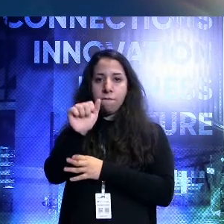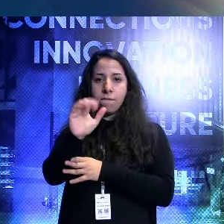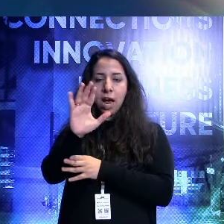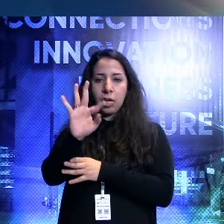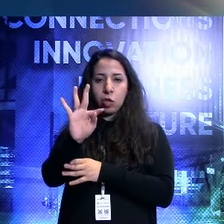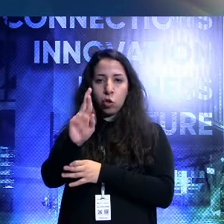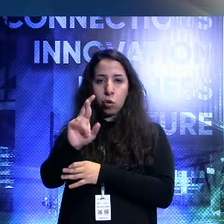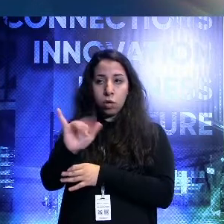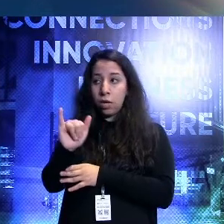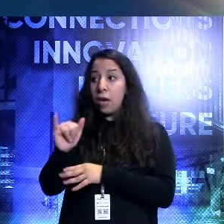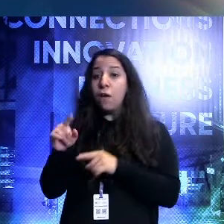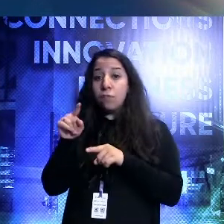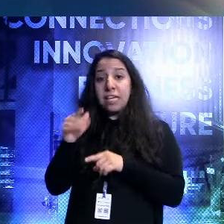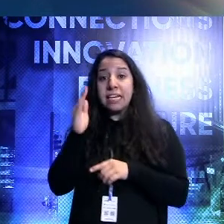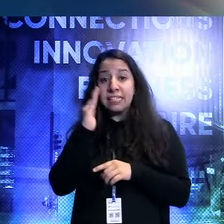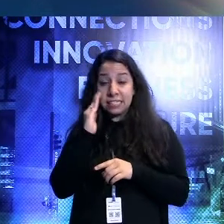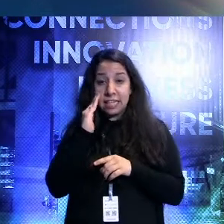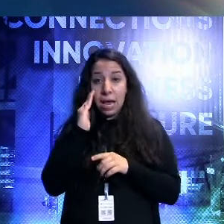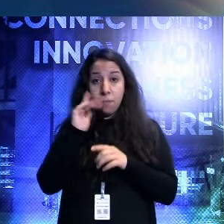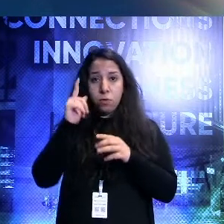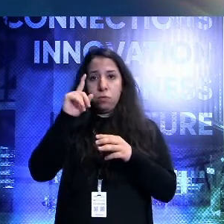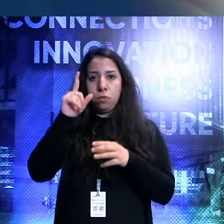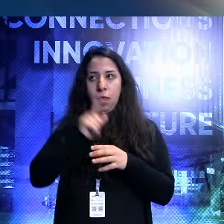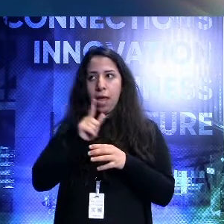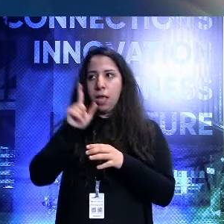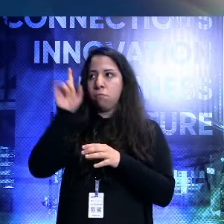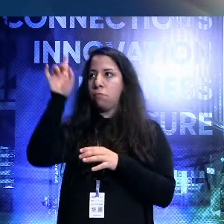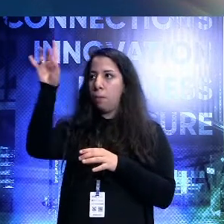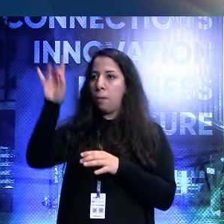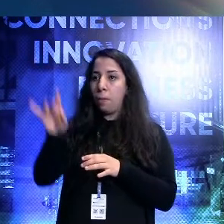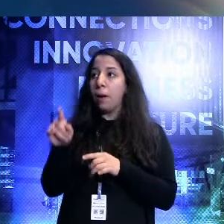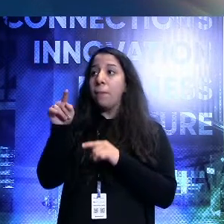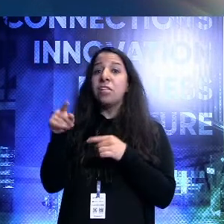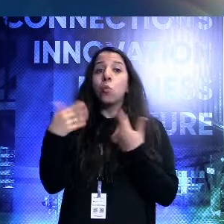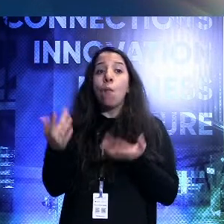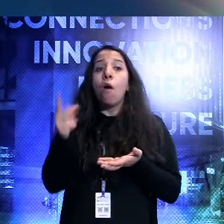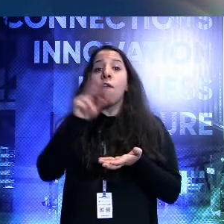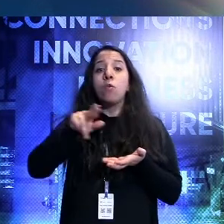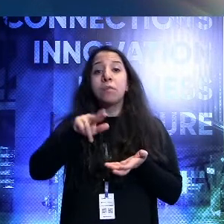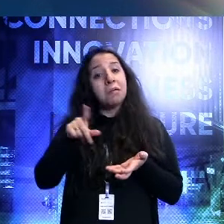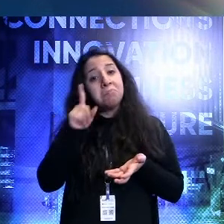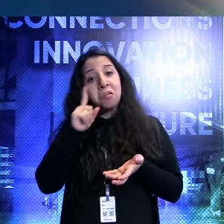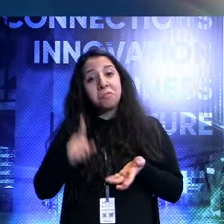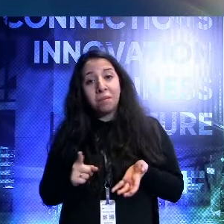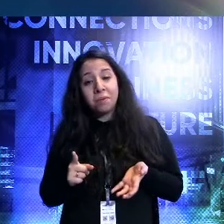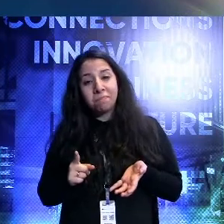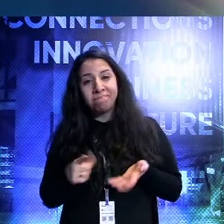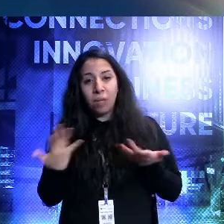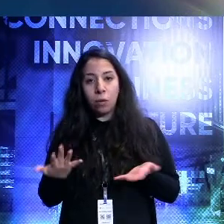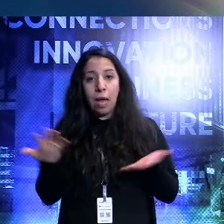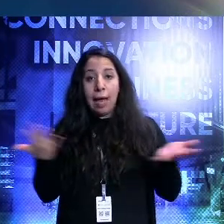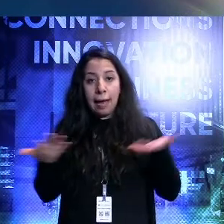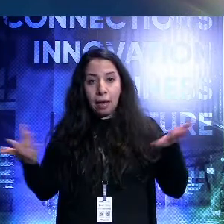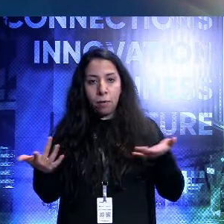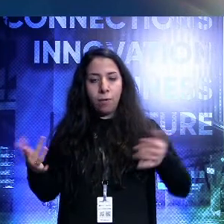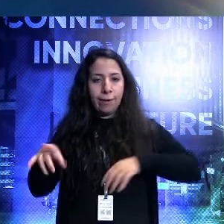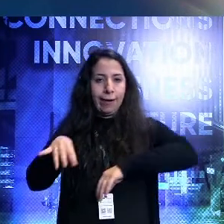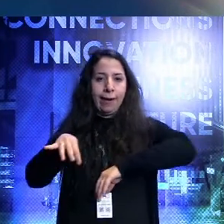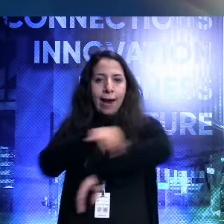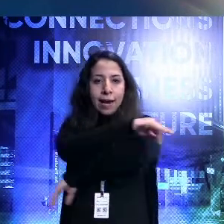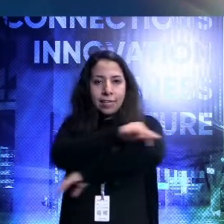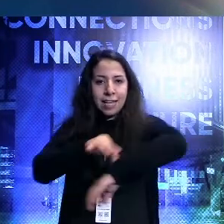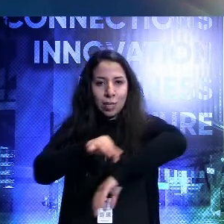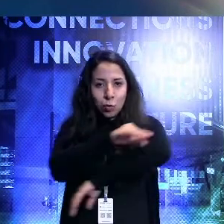que a gente tem no nosso sistema, a gente está na fase agora de arquitetura de uma funcionalidade que a gente vai